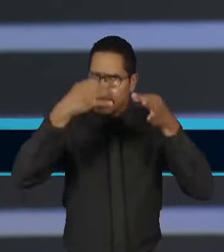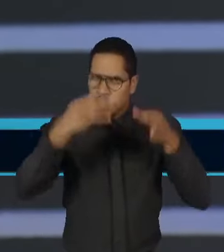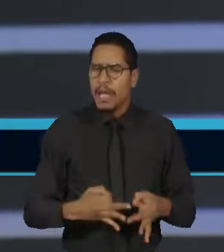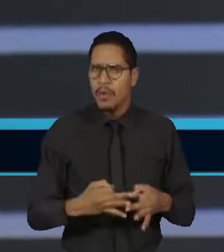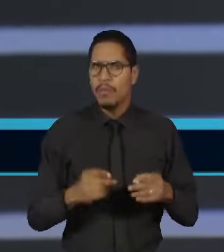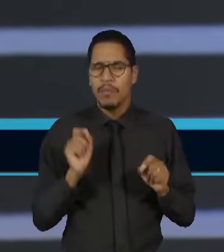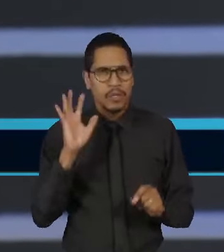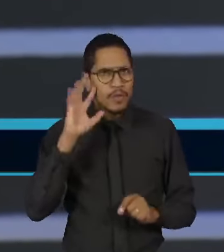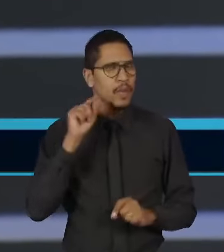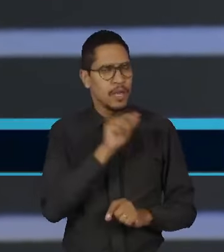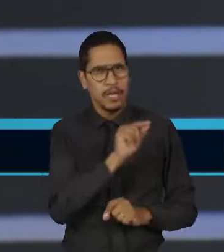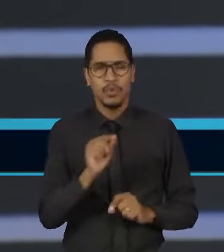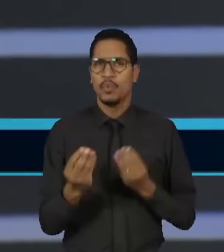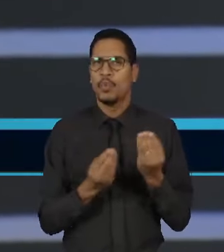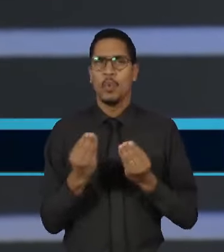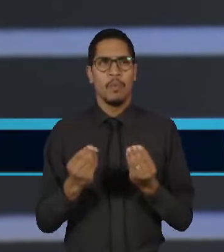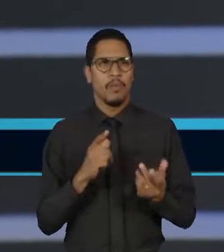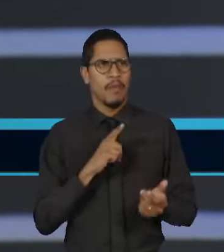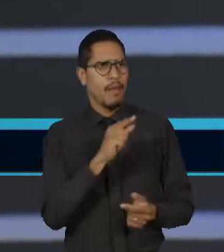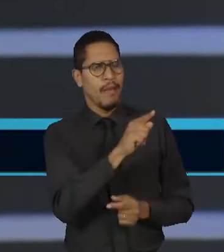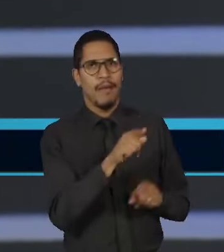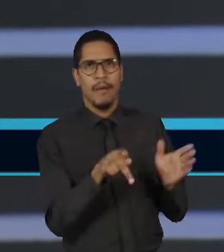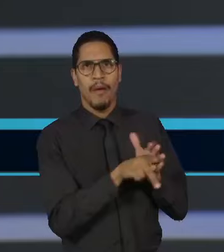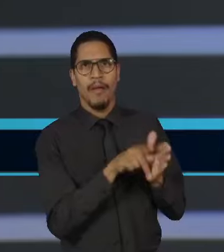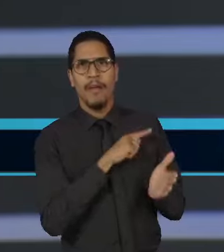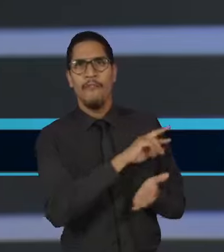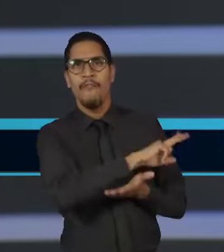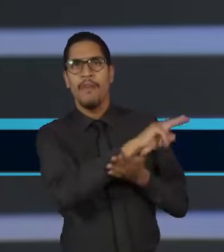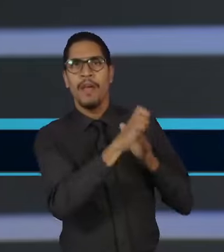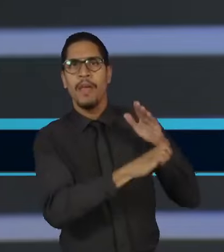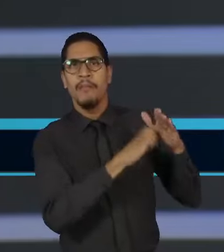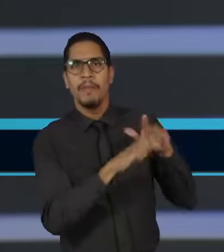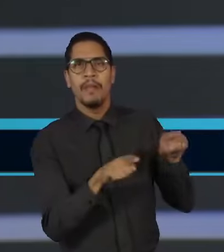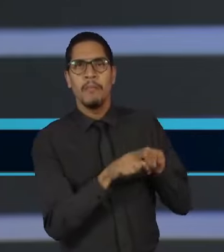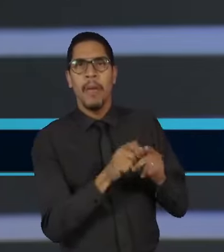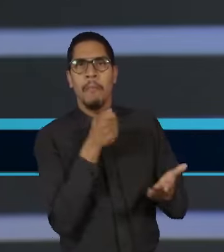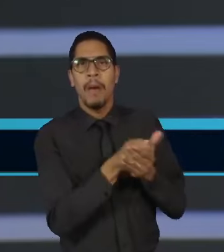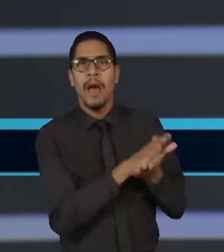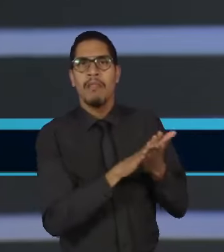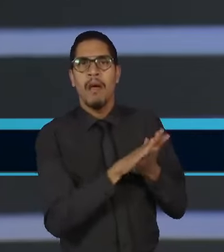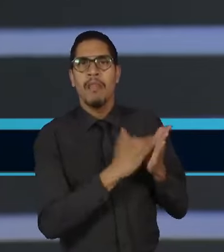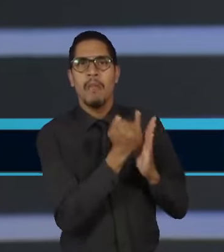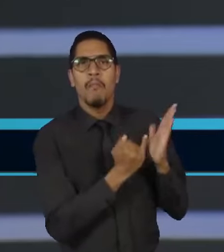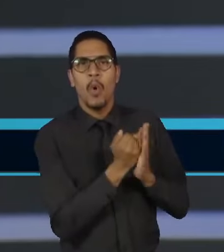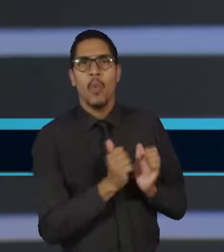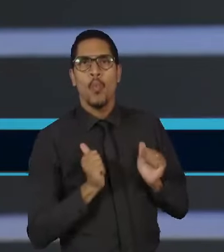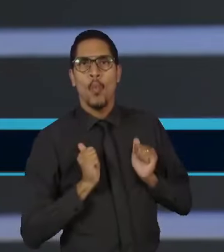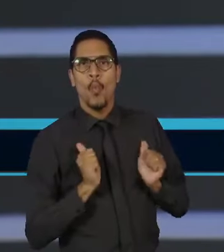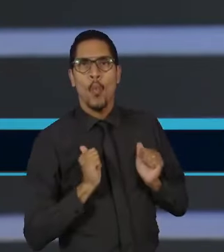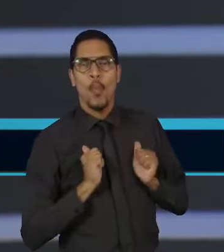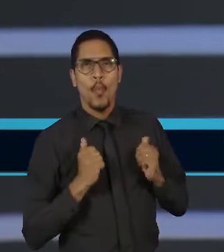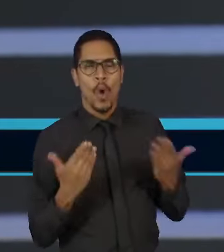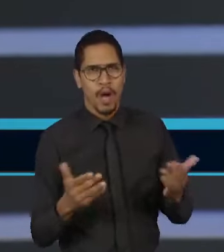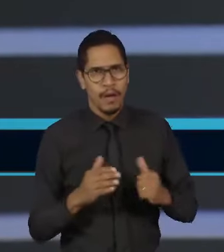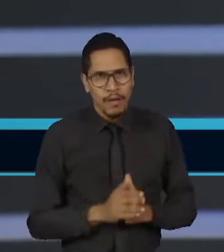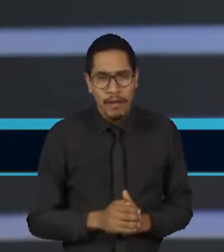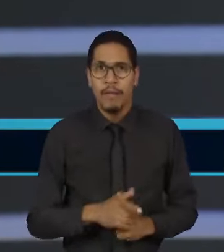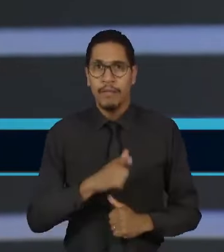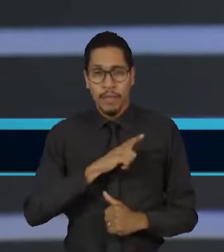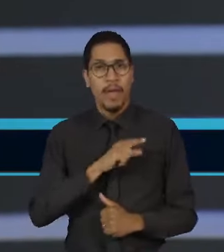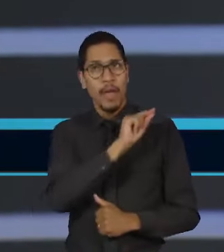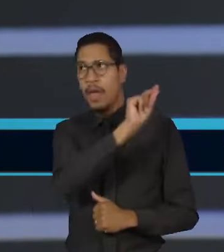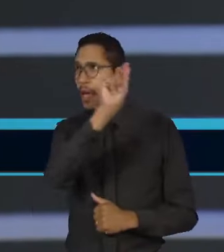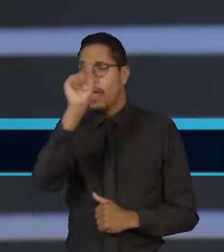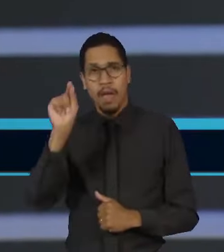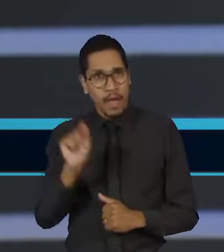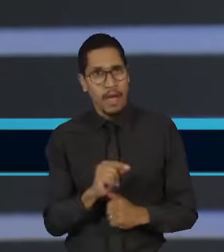inaceitável que o Brasil a união é R 350 bilhões de reais por ano ela não recebe resolveria todos os